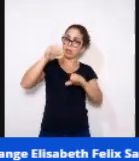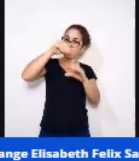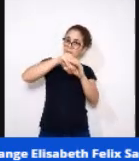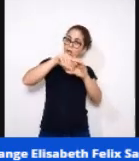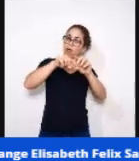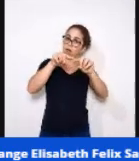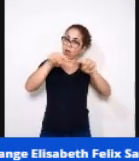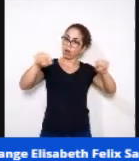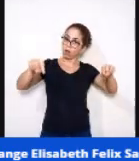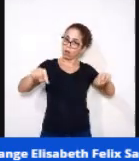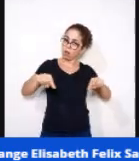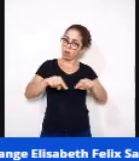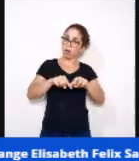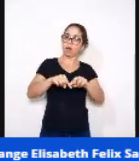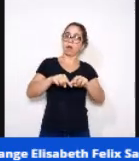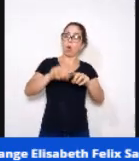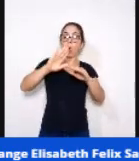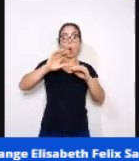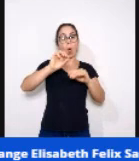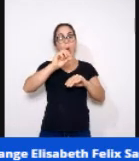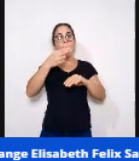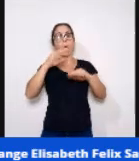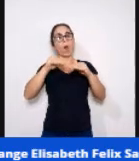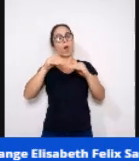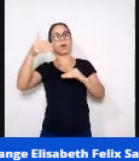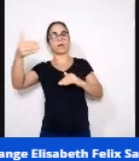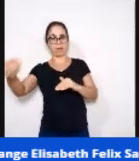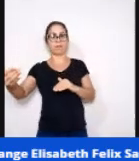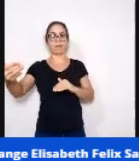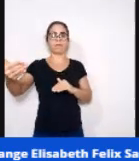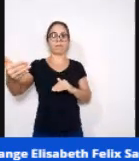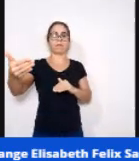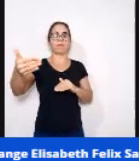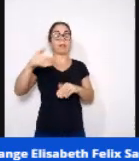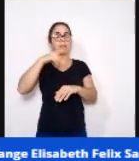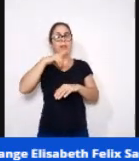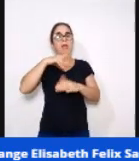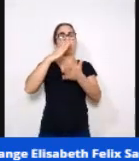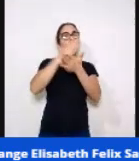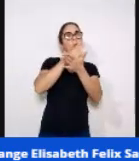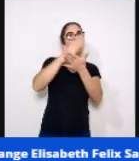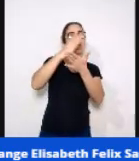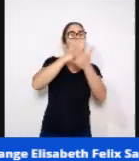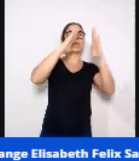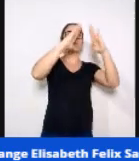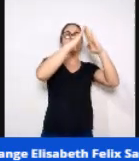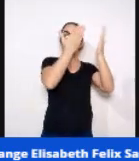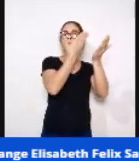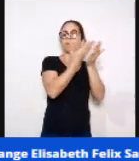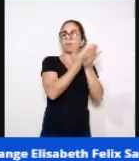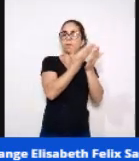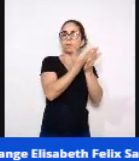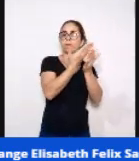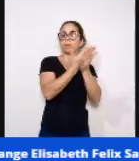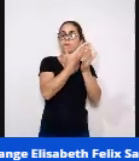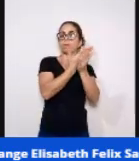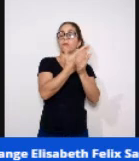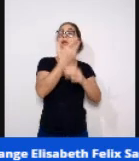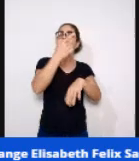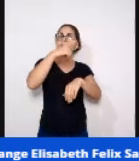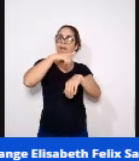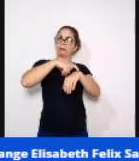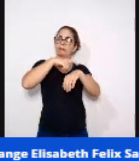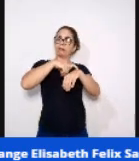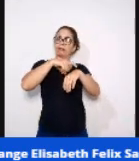colocamos dessa maneira? Porque, como eu disse lá, em algumas unidades escolares, a aula vai ser em tempo real. Então,